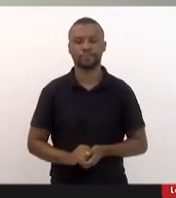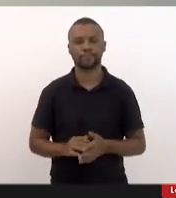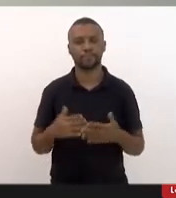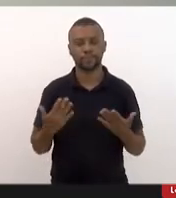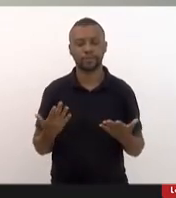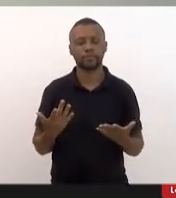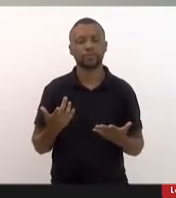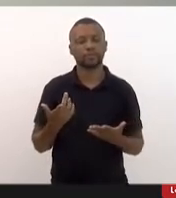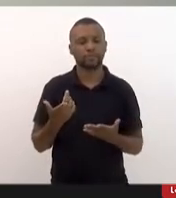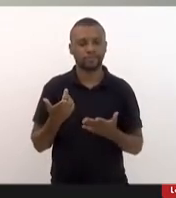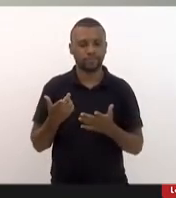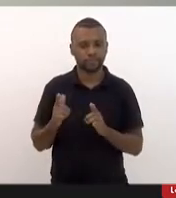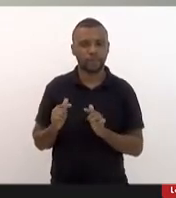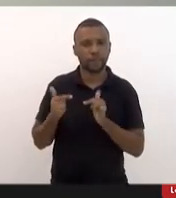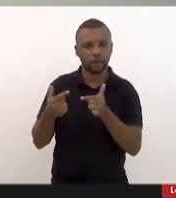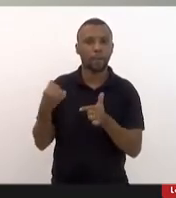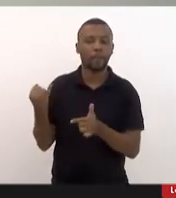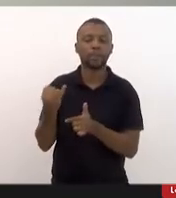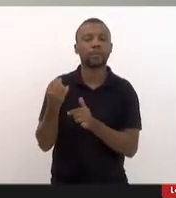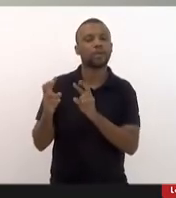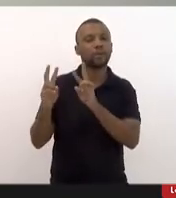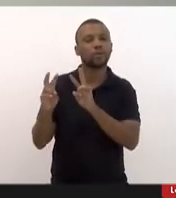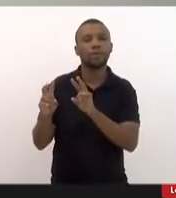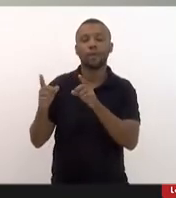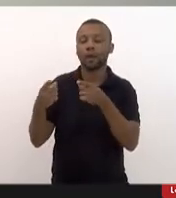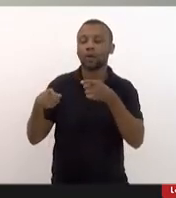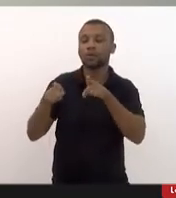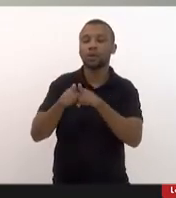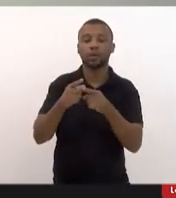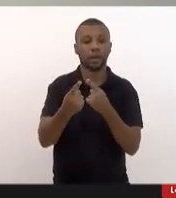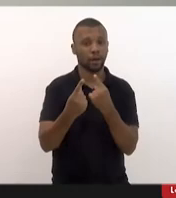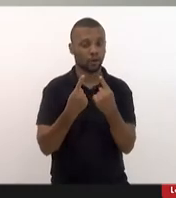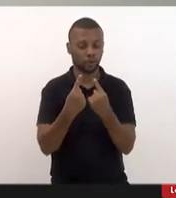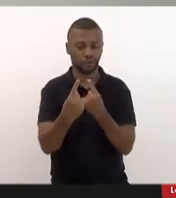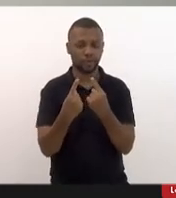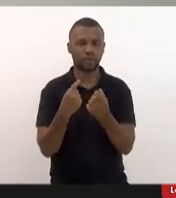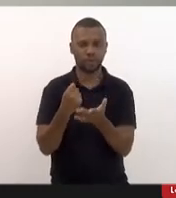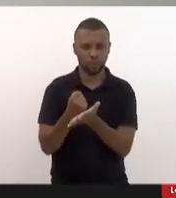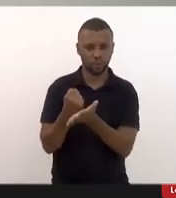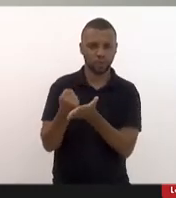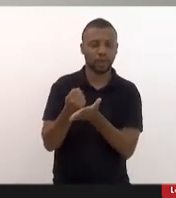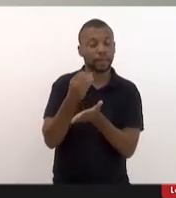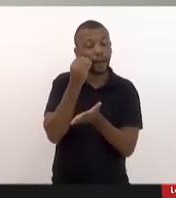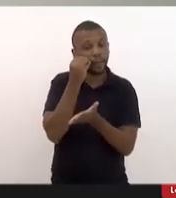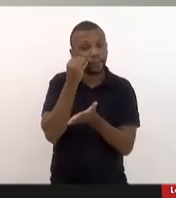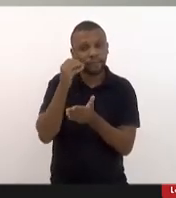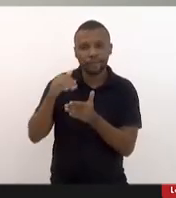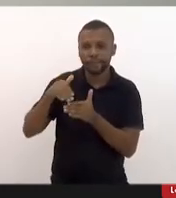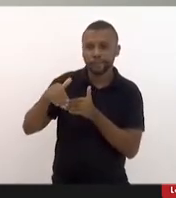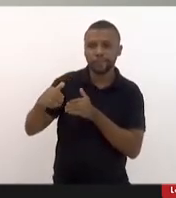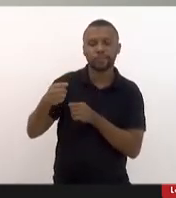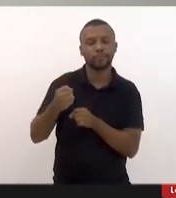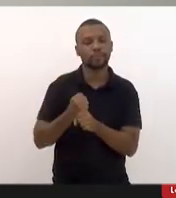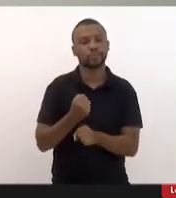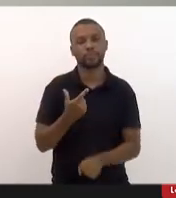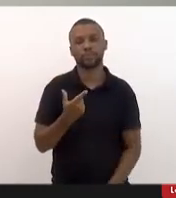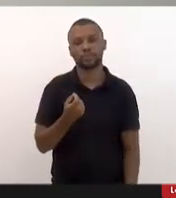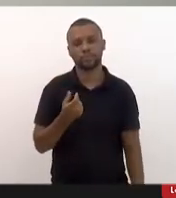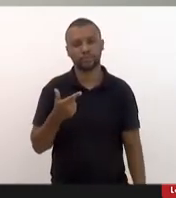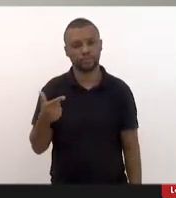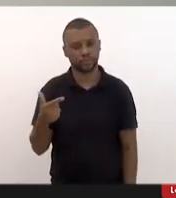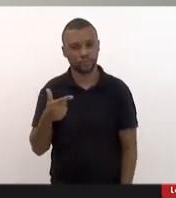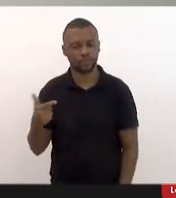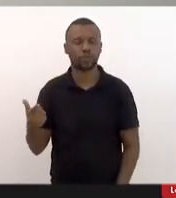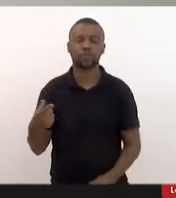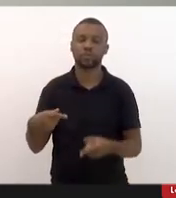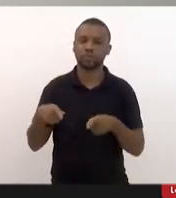importante que acho que cabe mencionar é a questão da concessão da rodovia, né, que vai acontecer, está previsto para acontecer ainda esse ano, né, junto com o trecho metropolitano